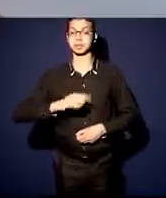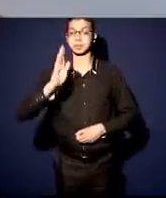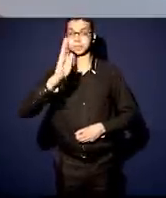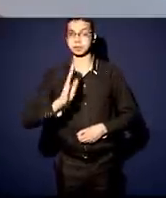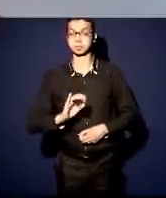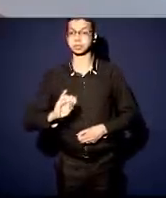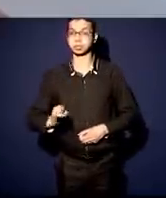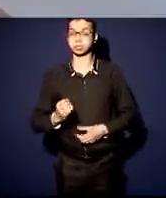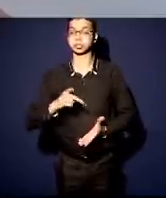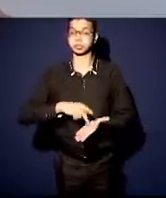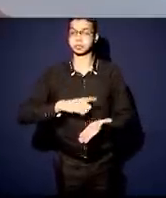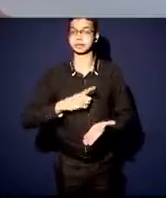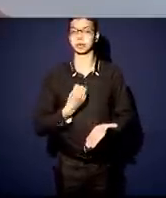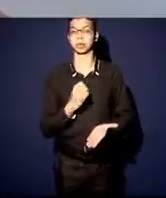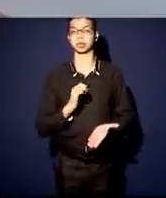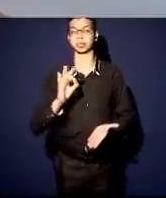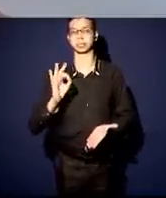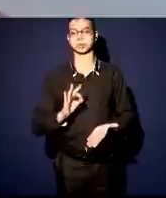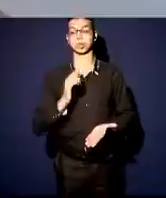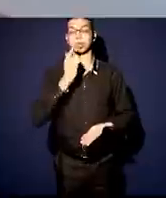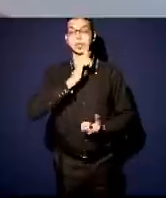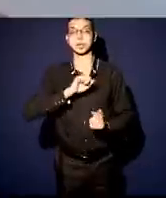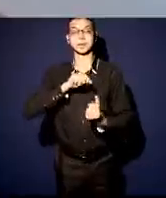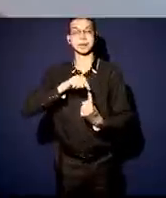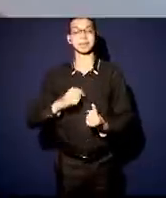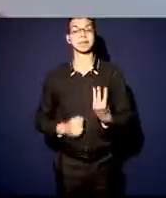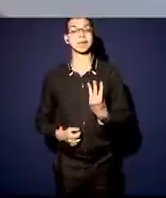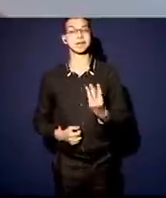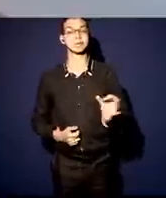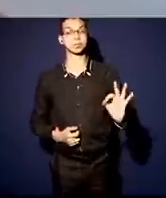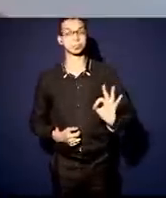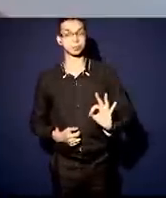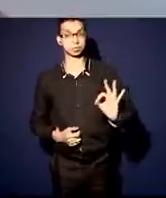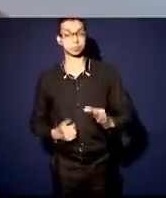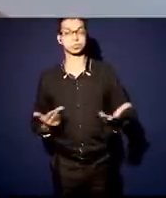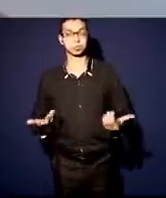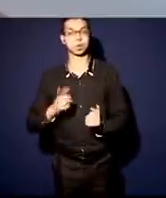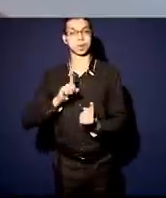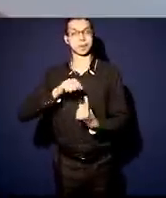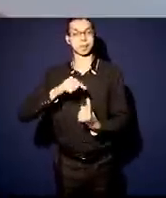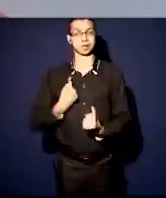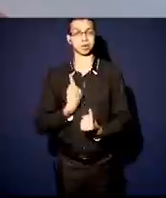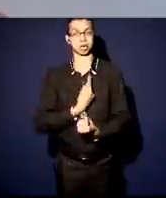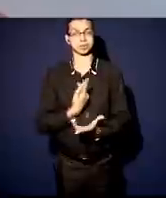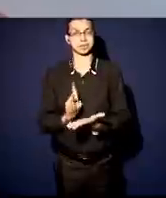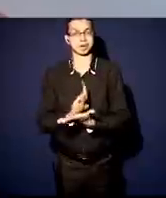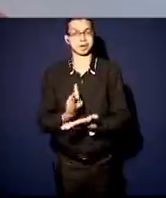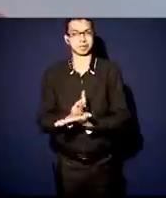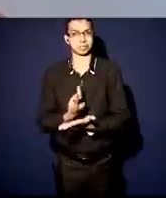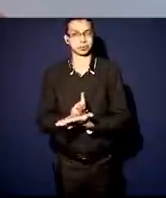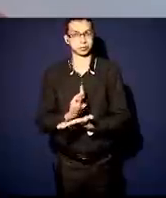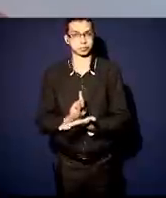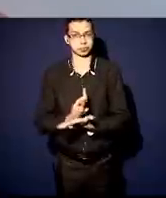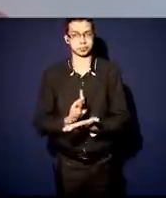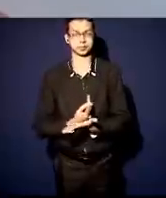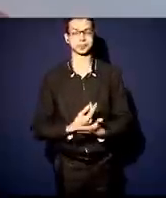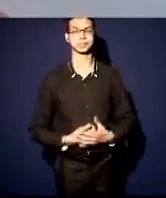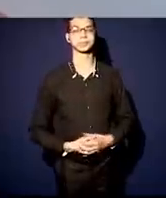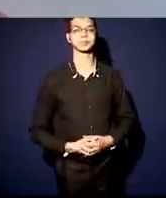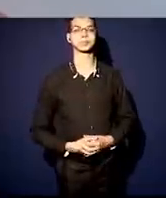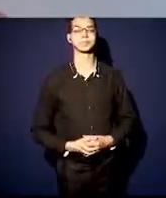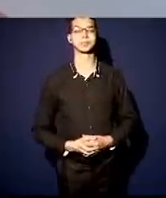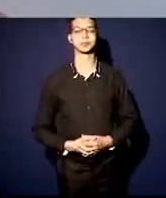de 8% para atingir uma meta de 3%. Obviamente a nossa meta está errada e a gente vai explorar isso mais à frente.